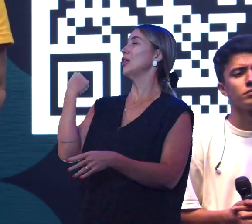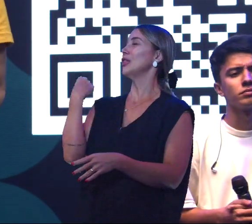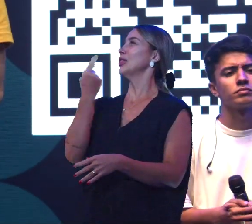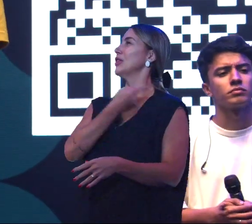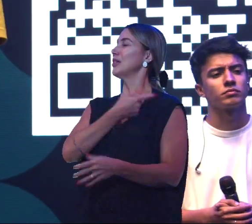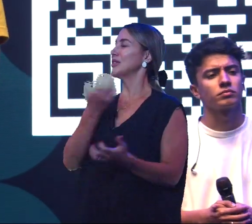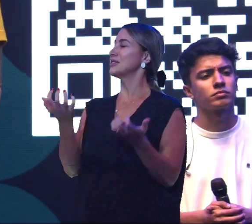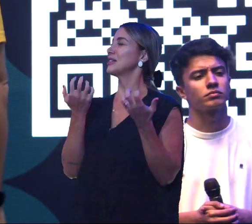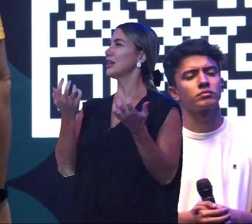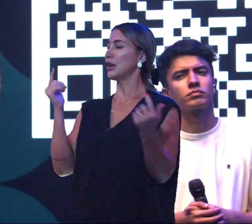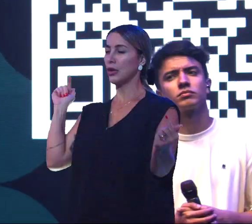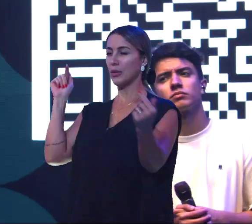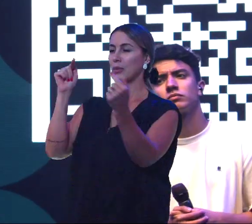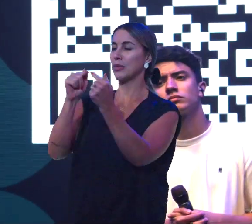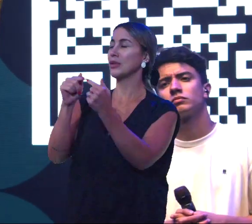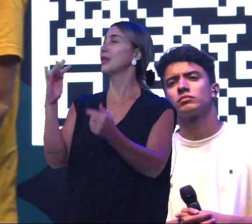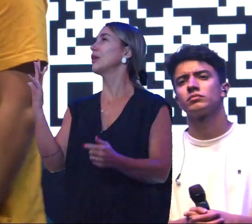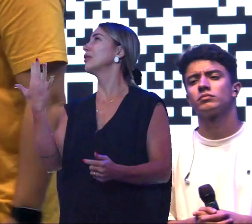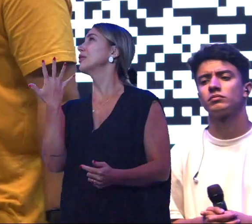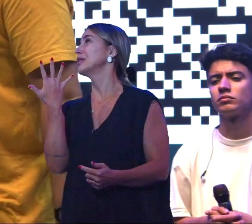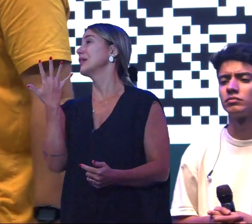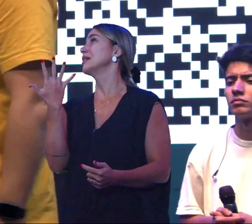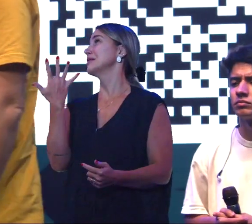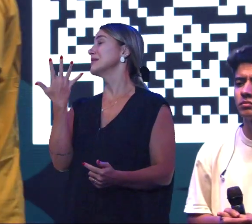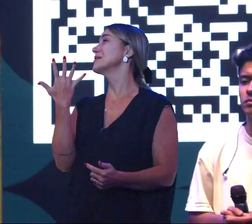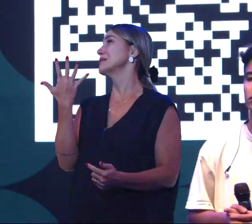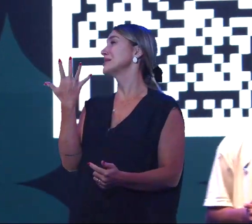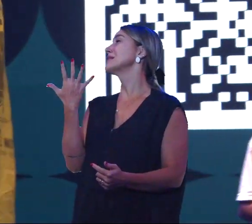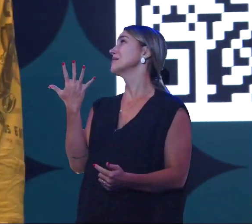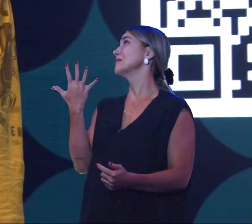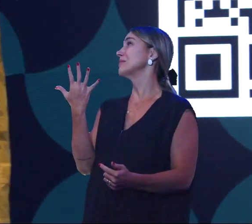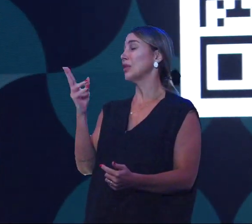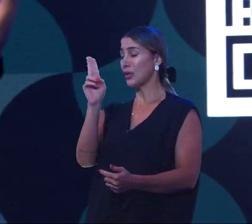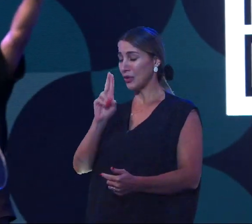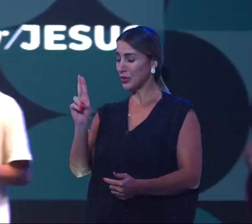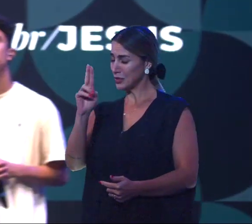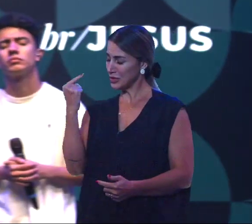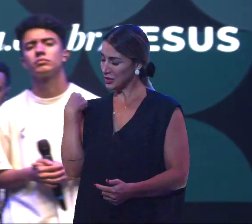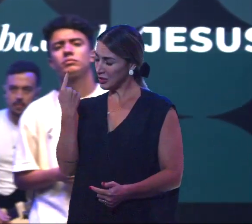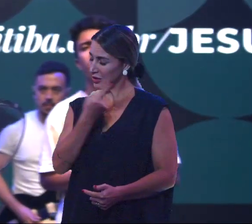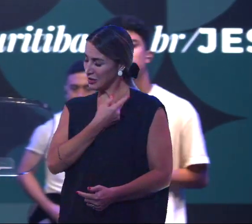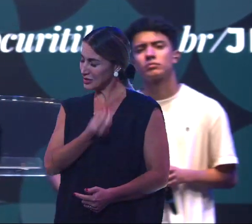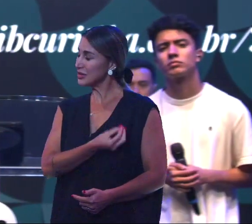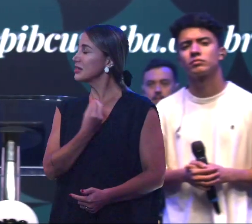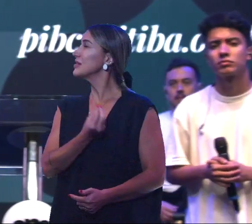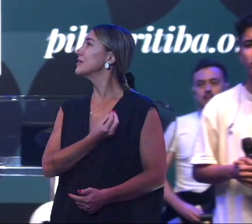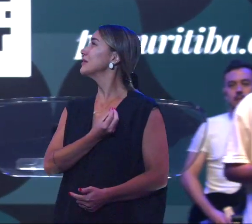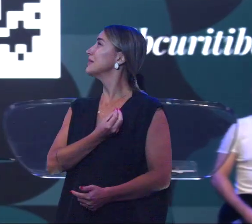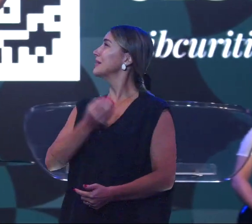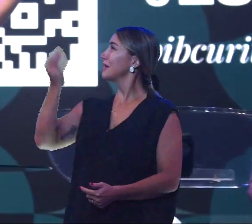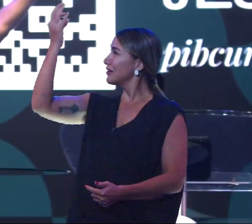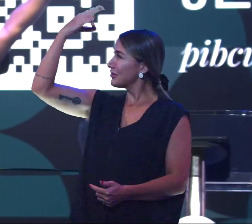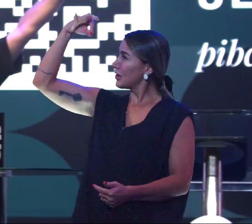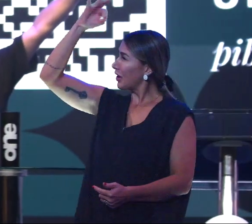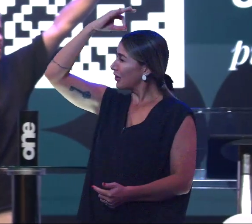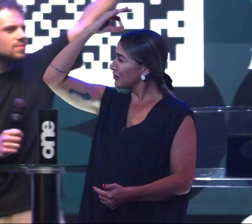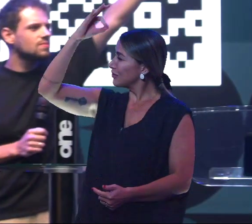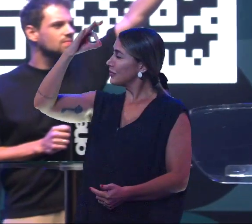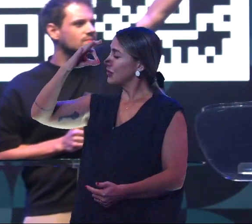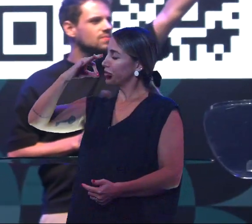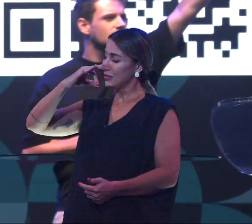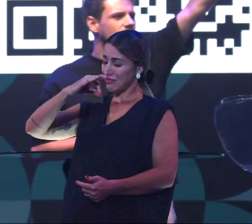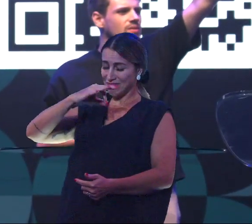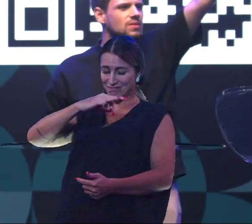vidas, Pai. Por favor, Senhor, nos visita, Pai. Nos visita, Senhor. Nos visita, Senhor.